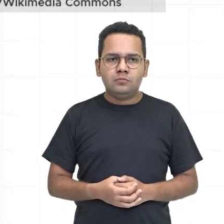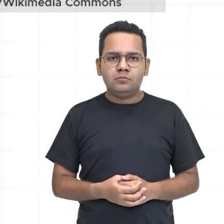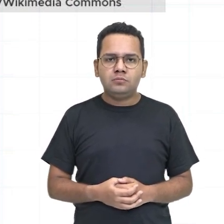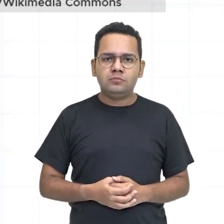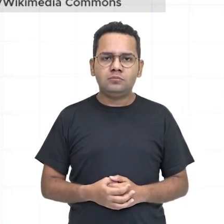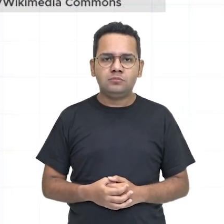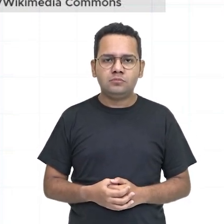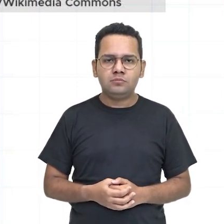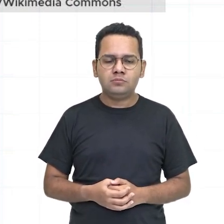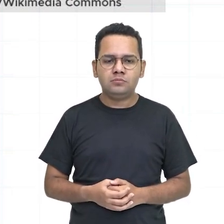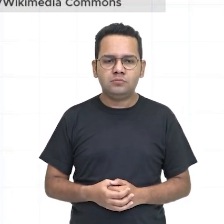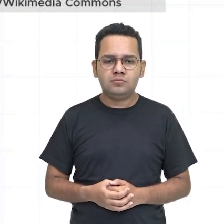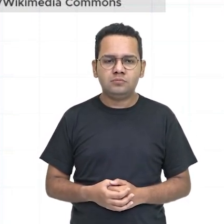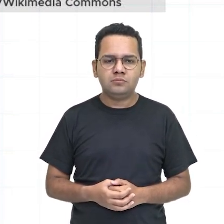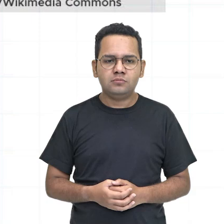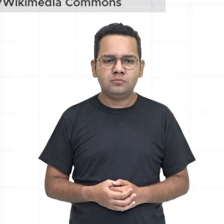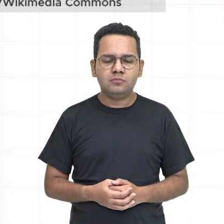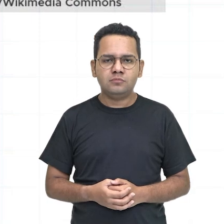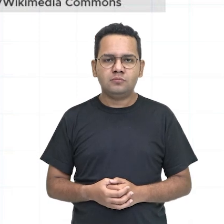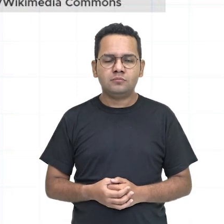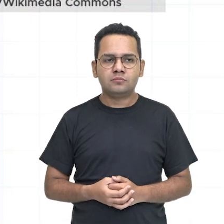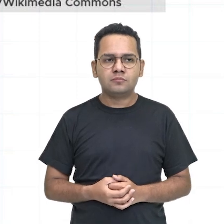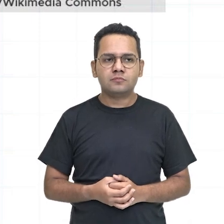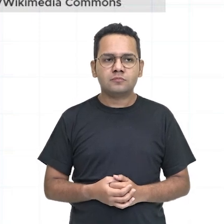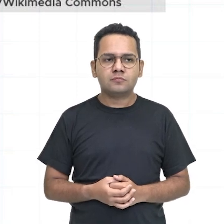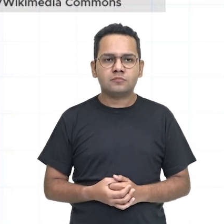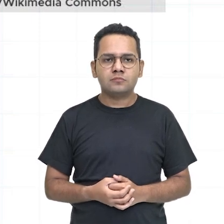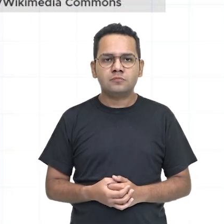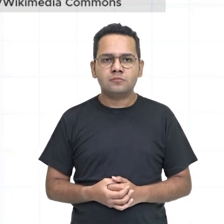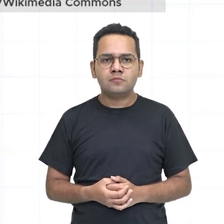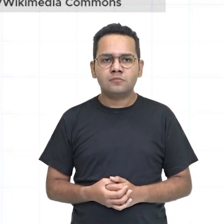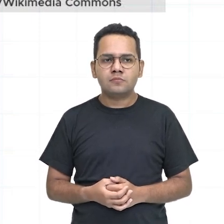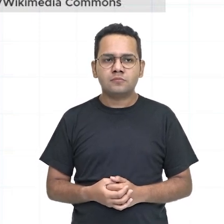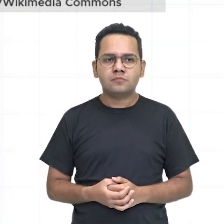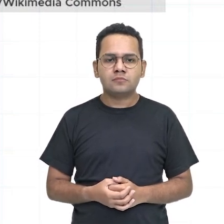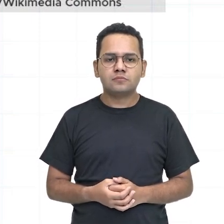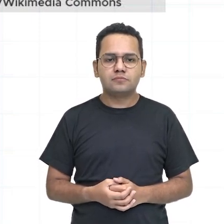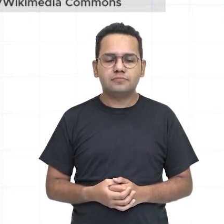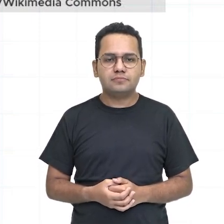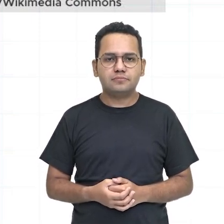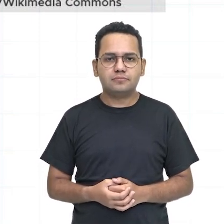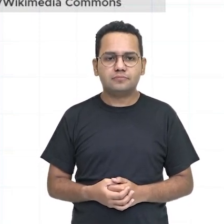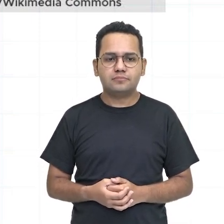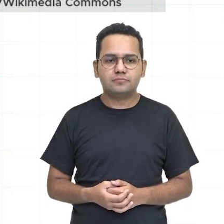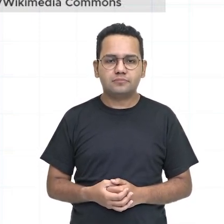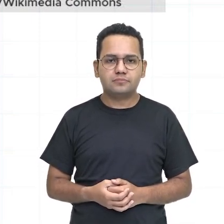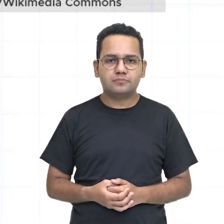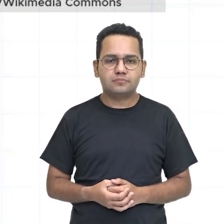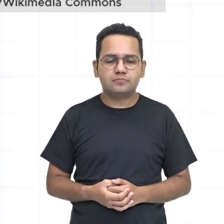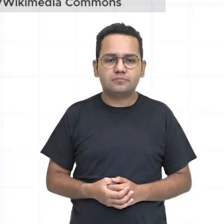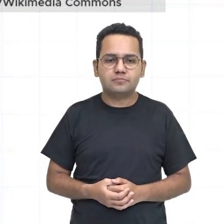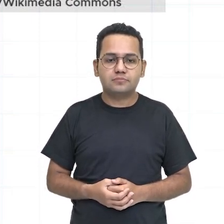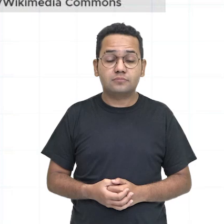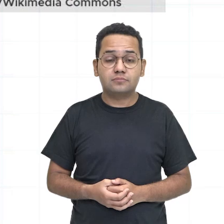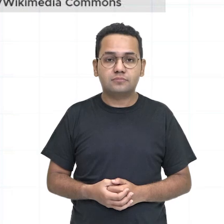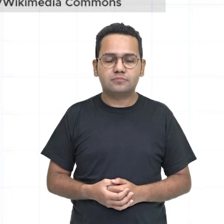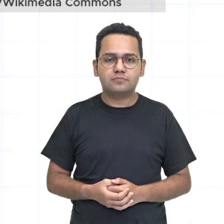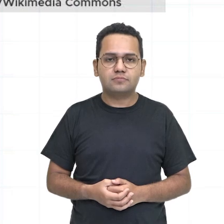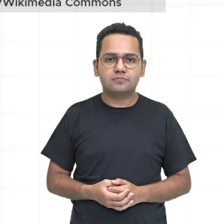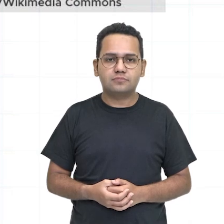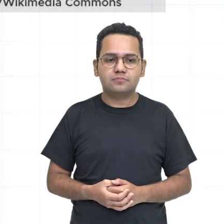Aí, perdão pela minha letra, ok? Vamos lá. Nós temos aqui, né, a